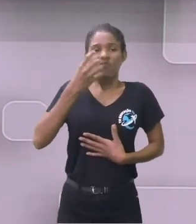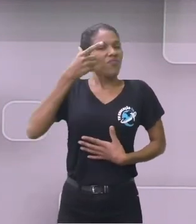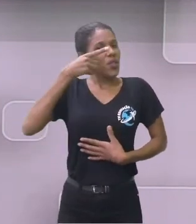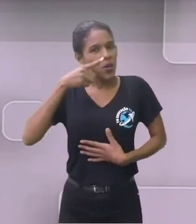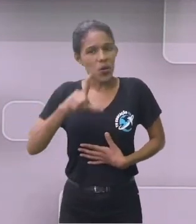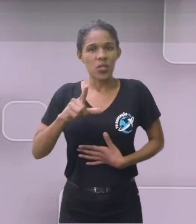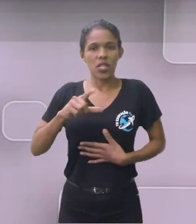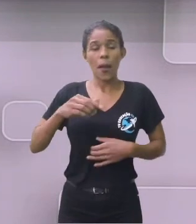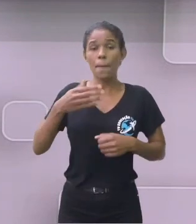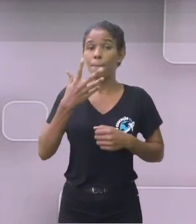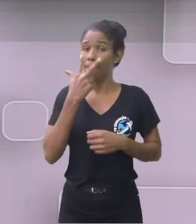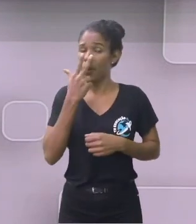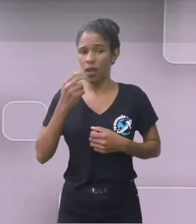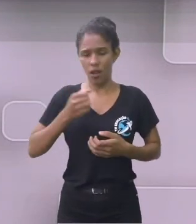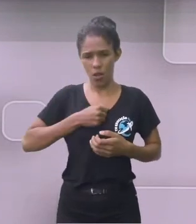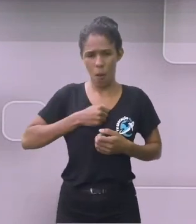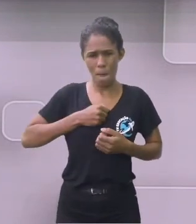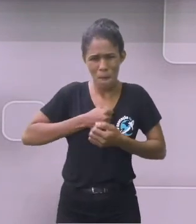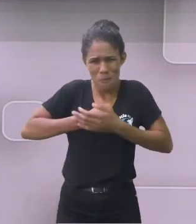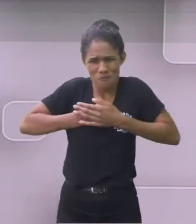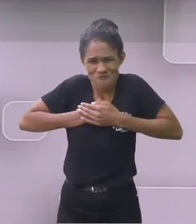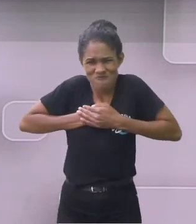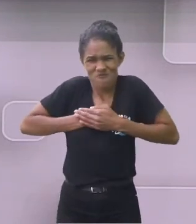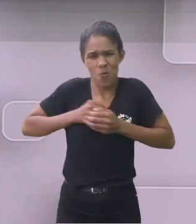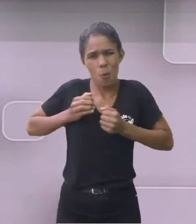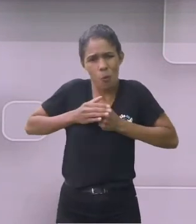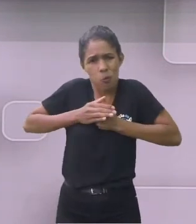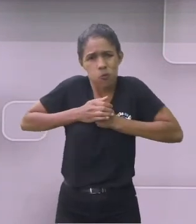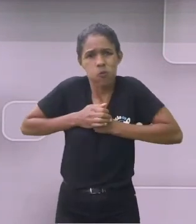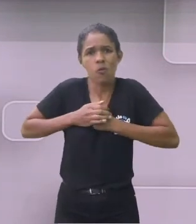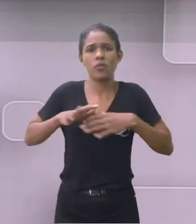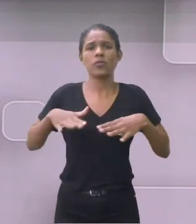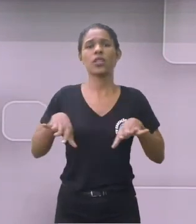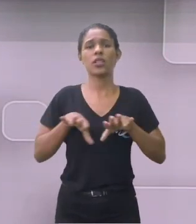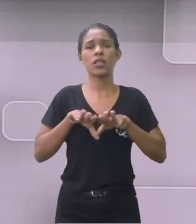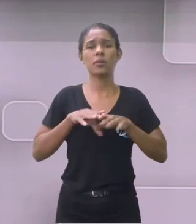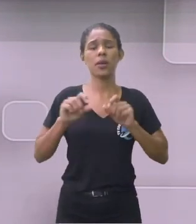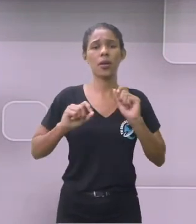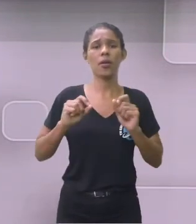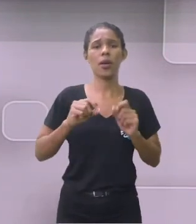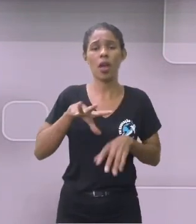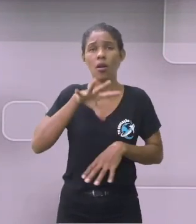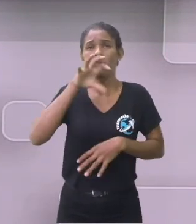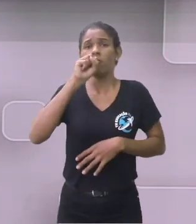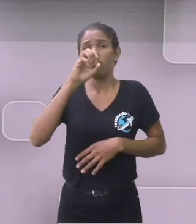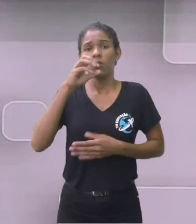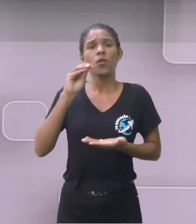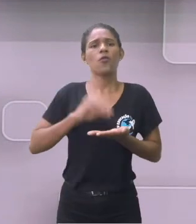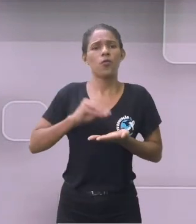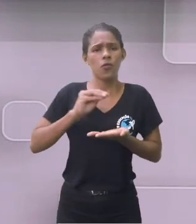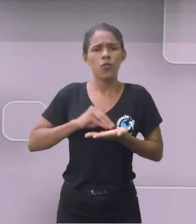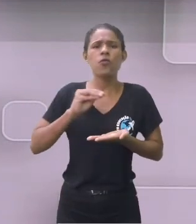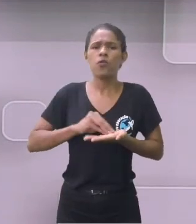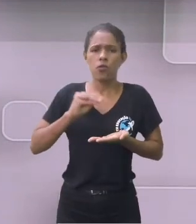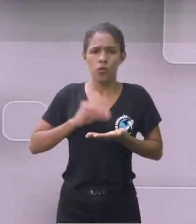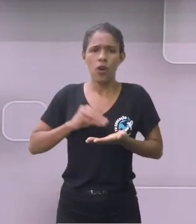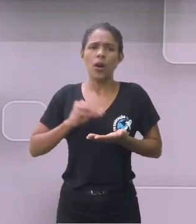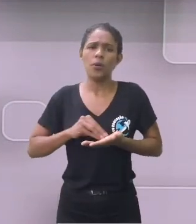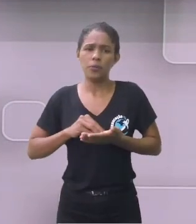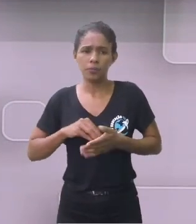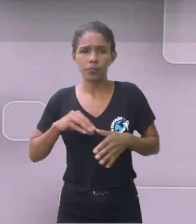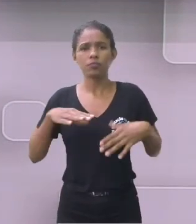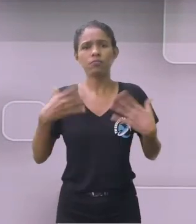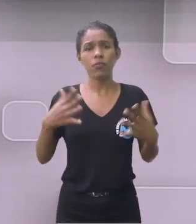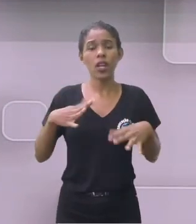pressão persistente no tórax, ou saturação de oxigênio menor que 95% em ar ambiente,